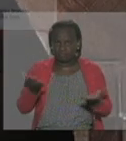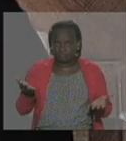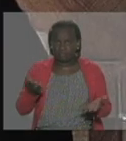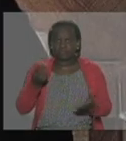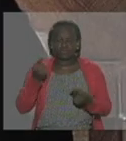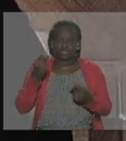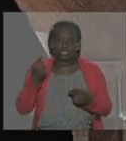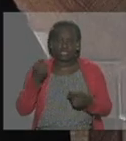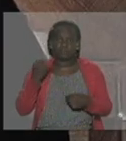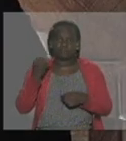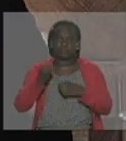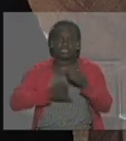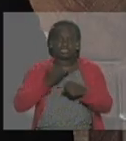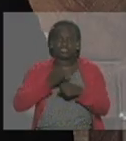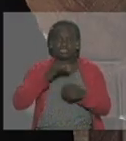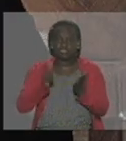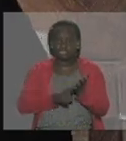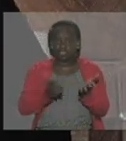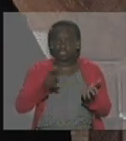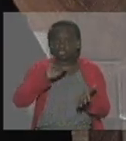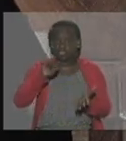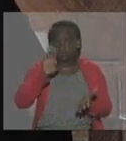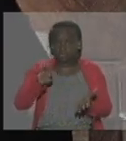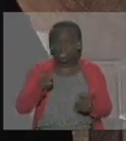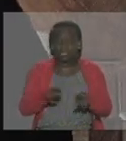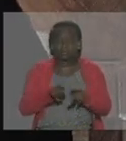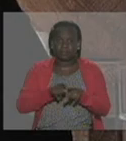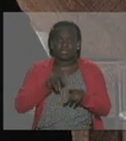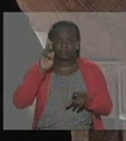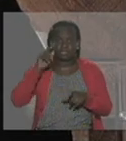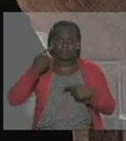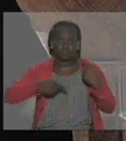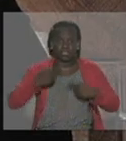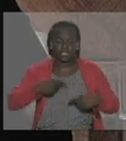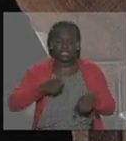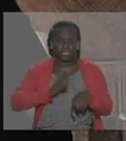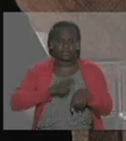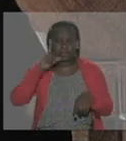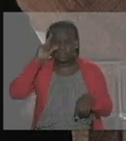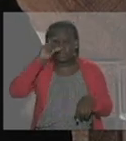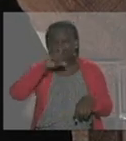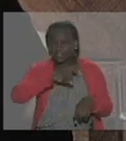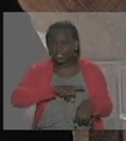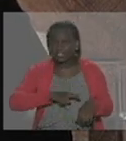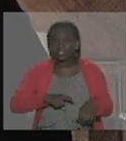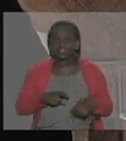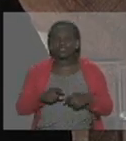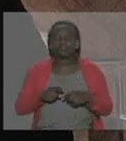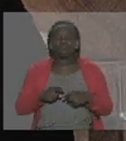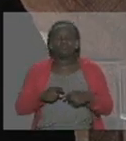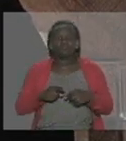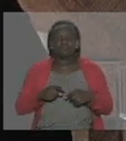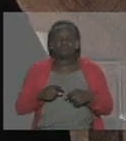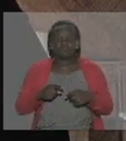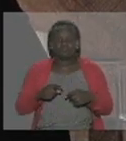muito tempo editora do da internacional do JB fui editora de política também numa época dificílima